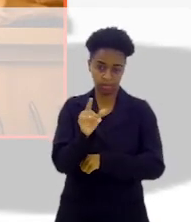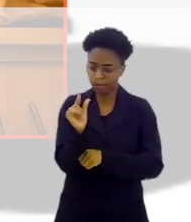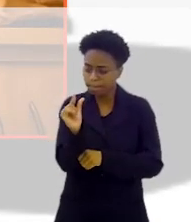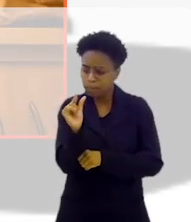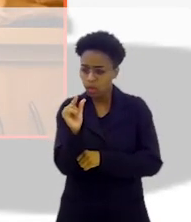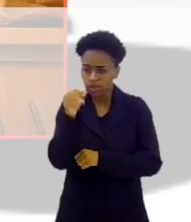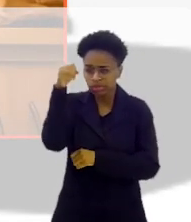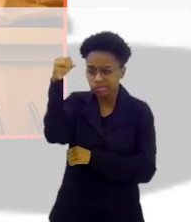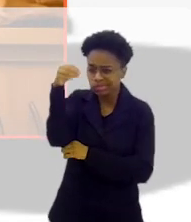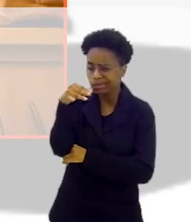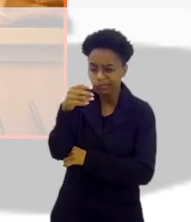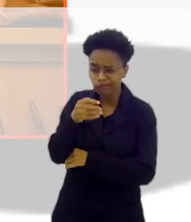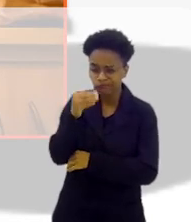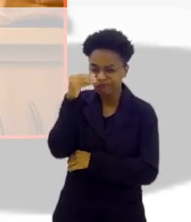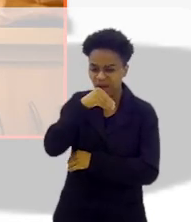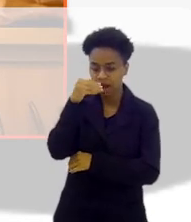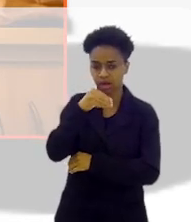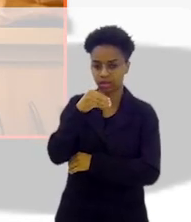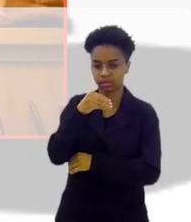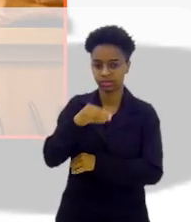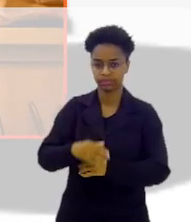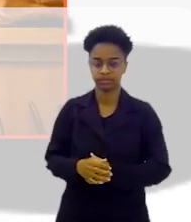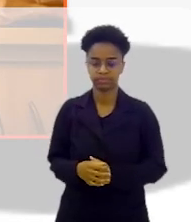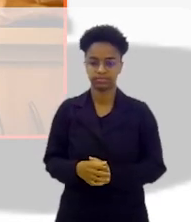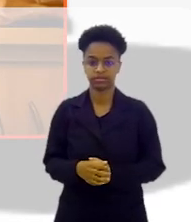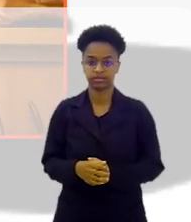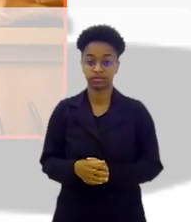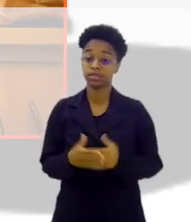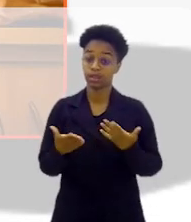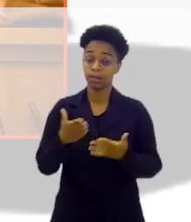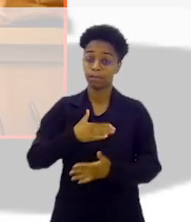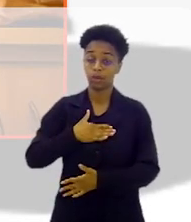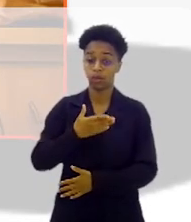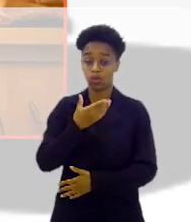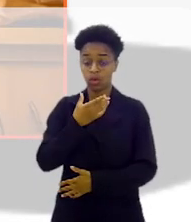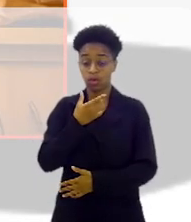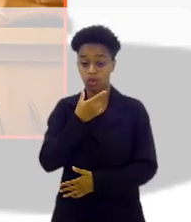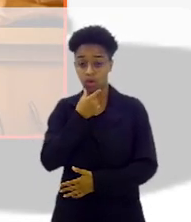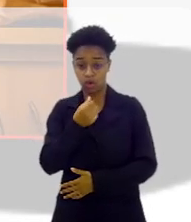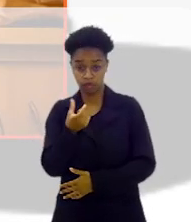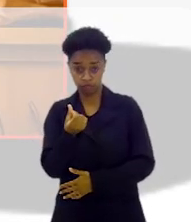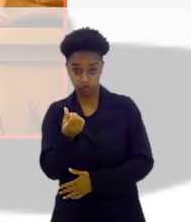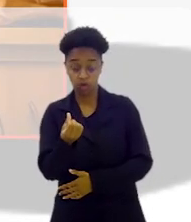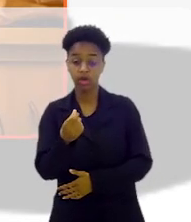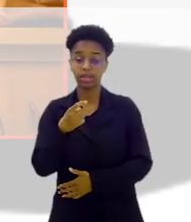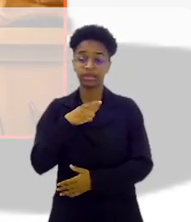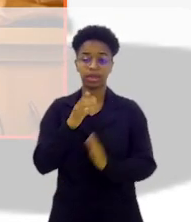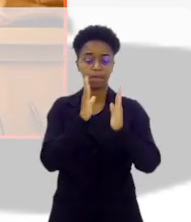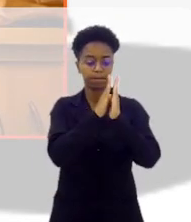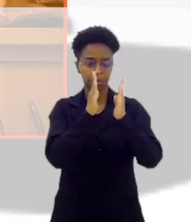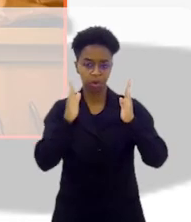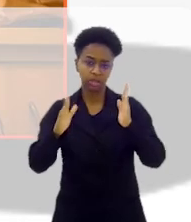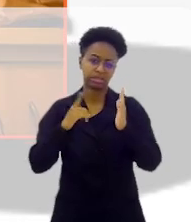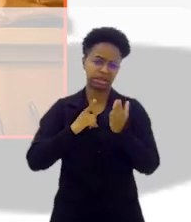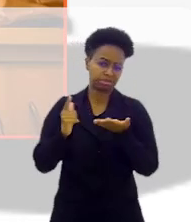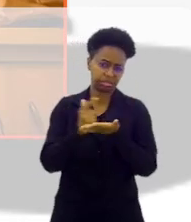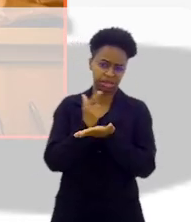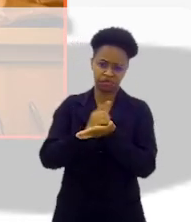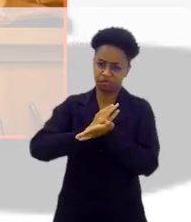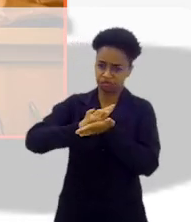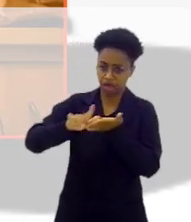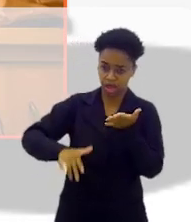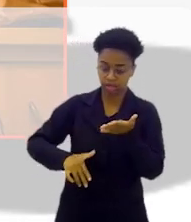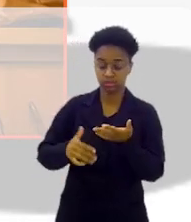um tomatinho que iluminava muito pouco. E o meu avô tinha uma biblioteca considerável, tinha bons